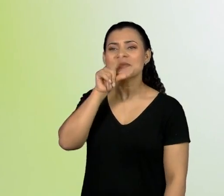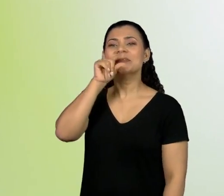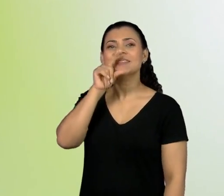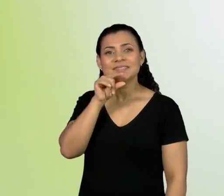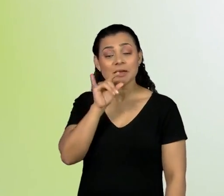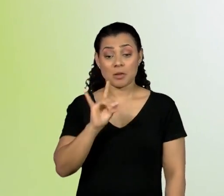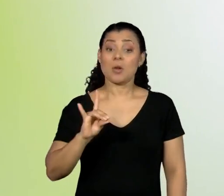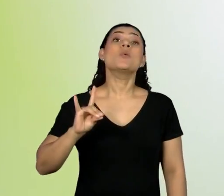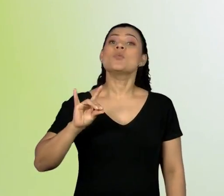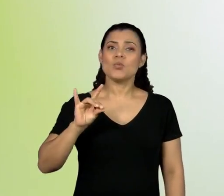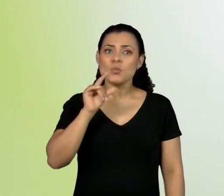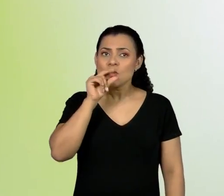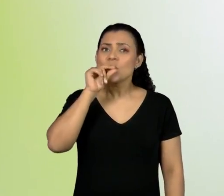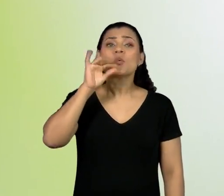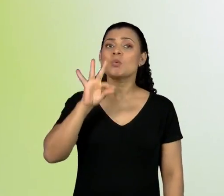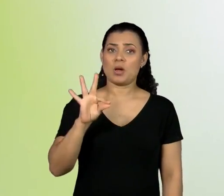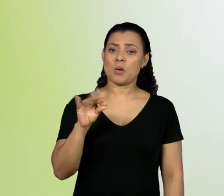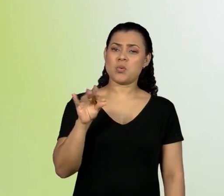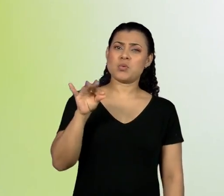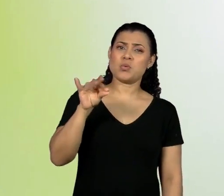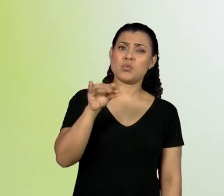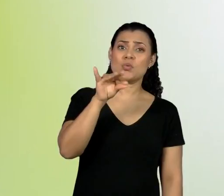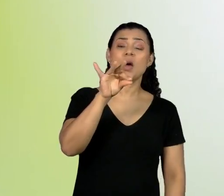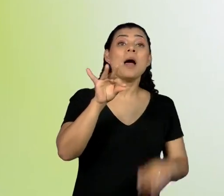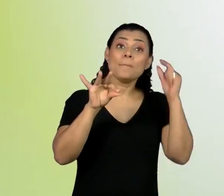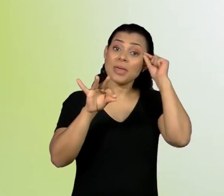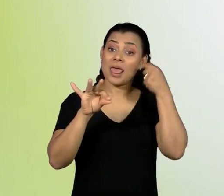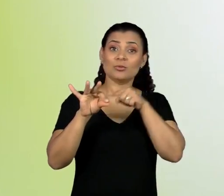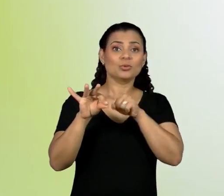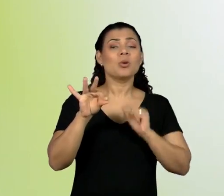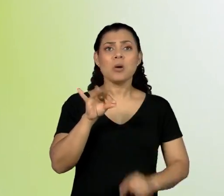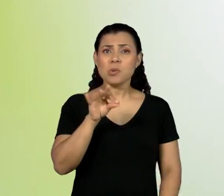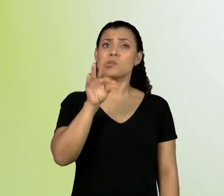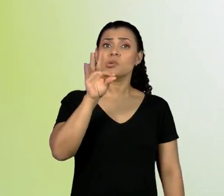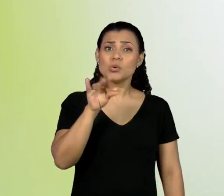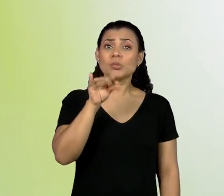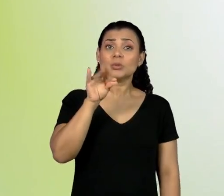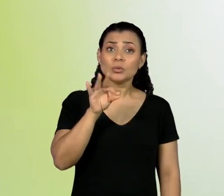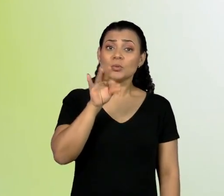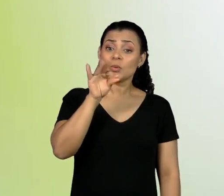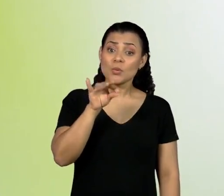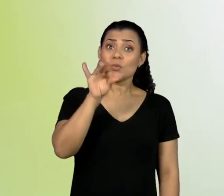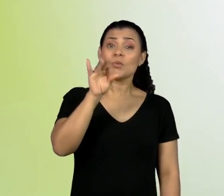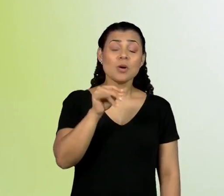beija-flor preto de cauda branca supera até a voz de uma soprano.